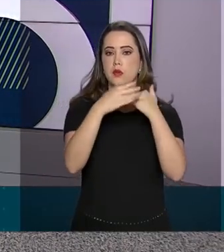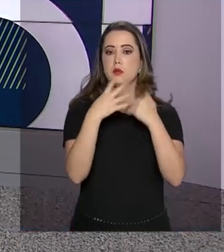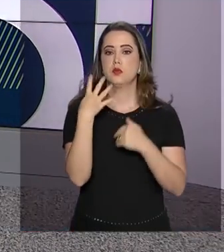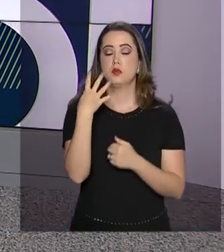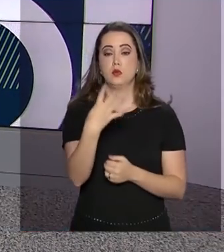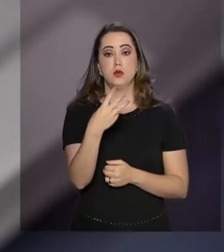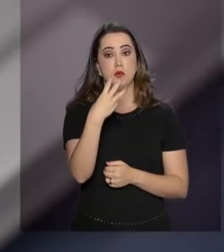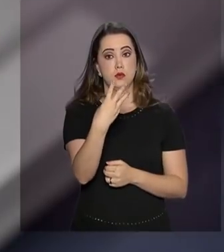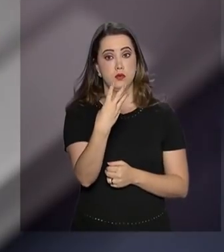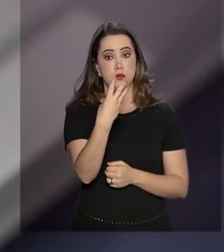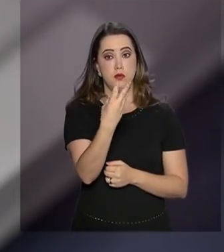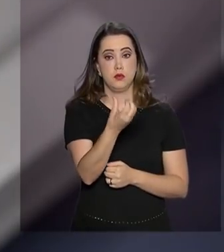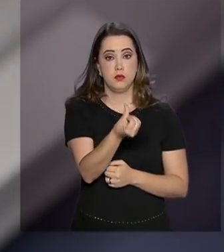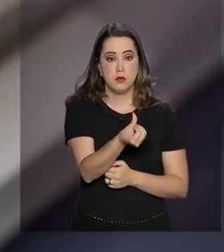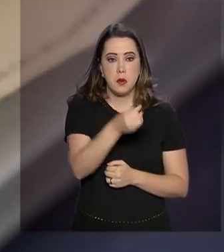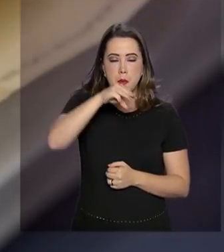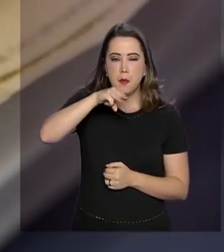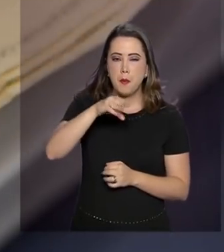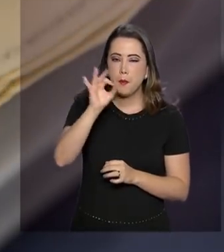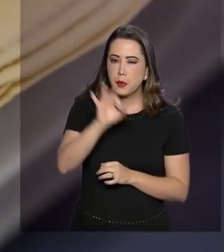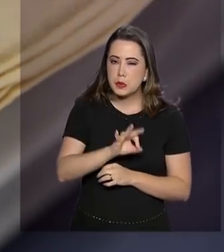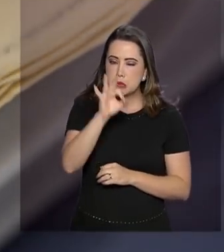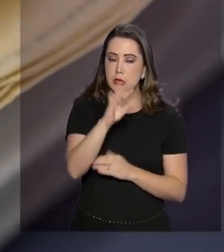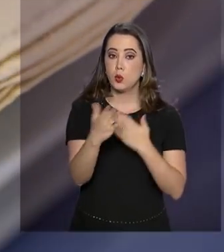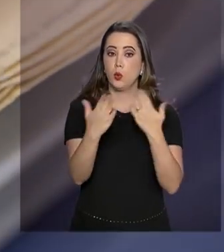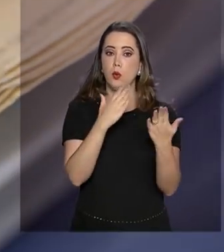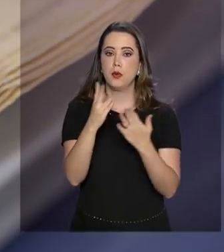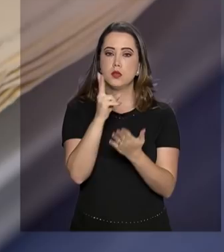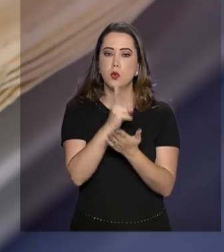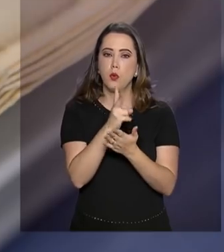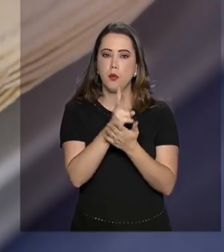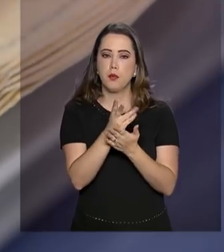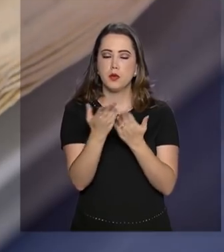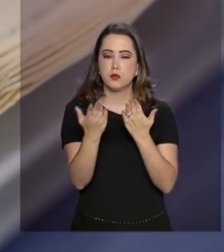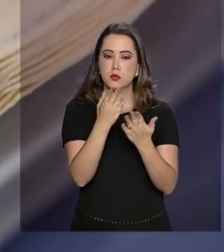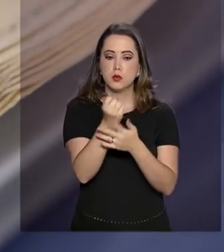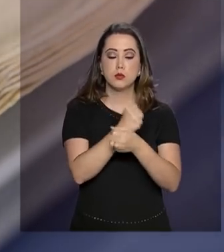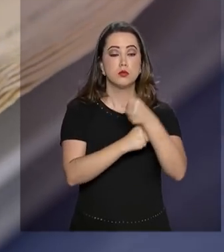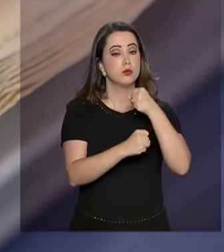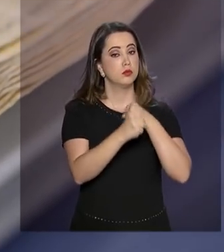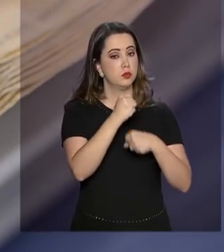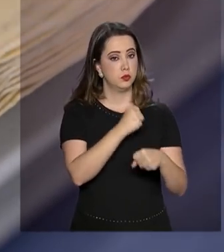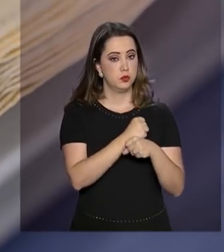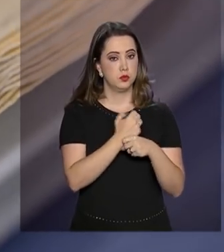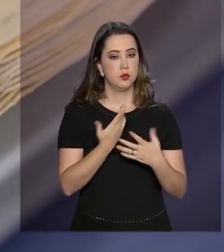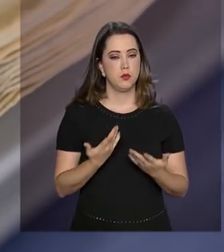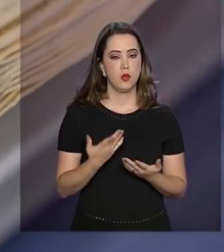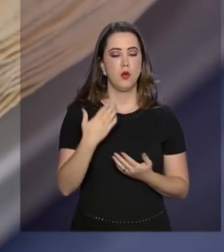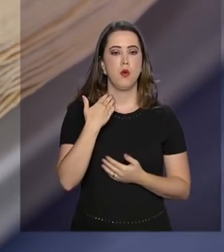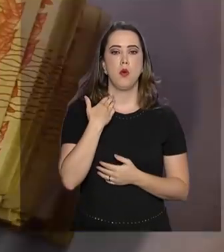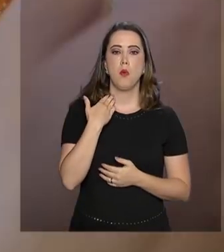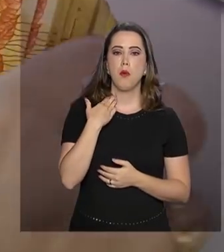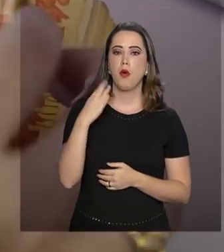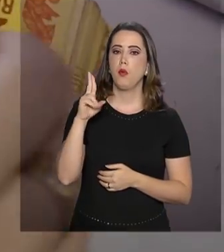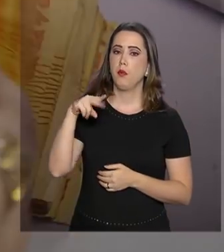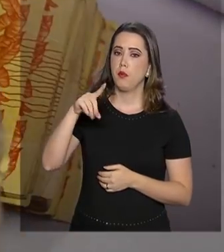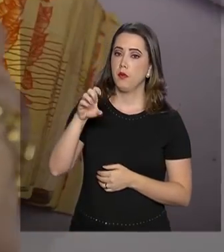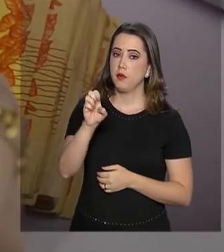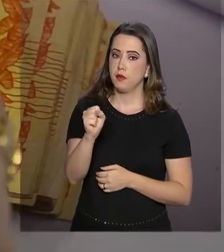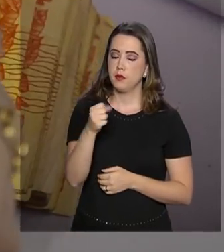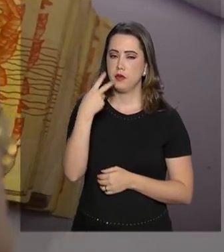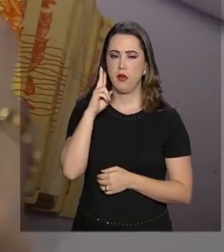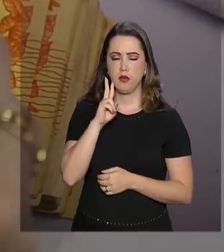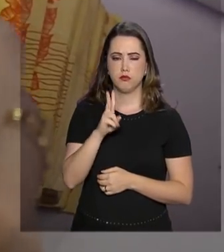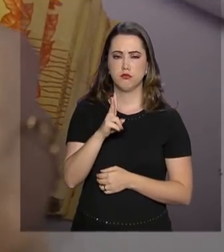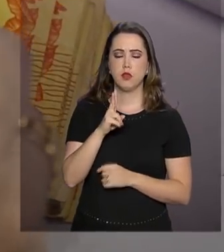é de 436 por cento em relação ao mesmo período do ano passado segundo o bnds a